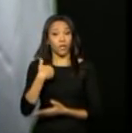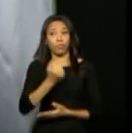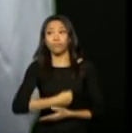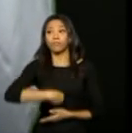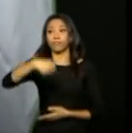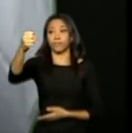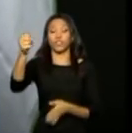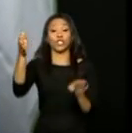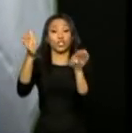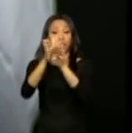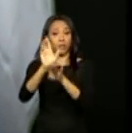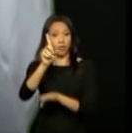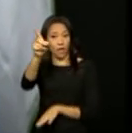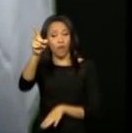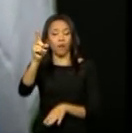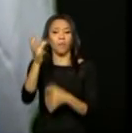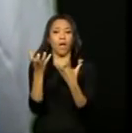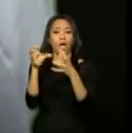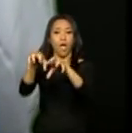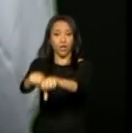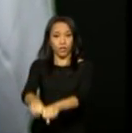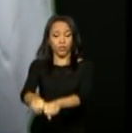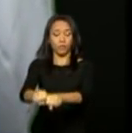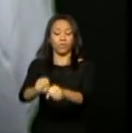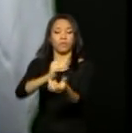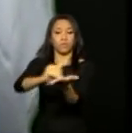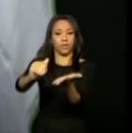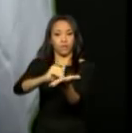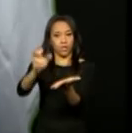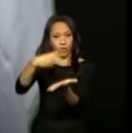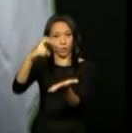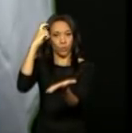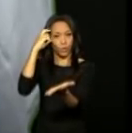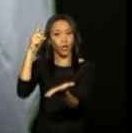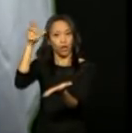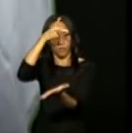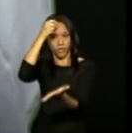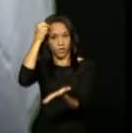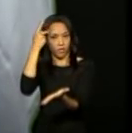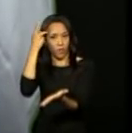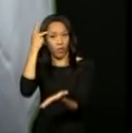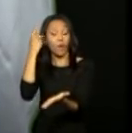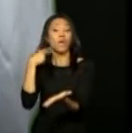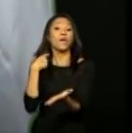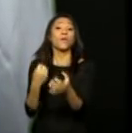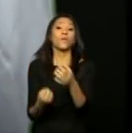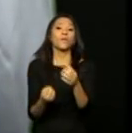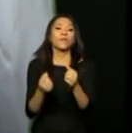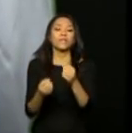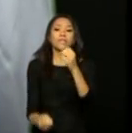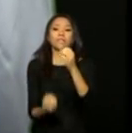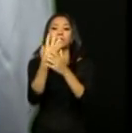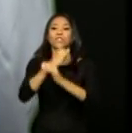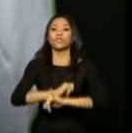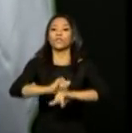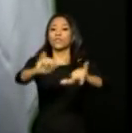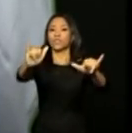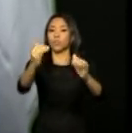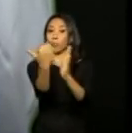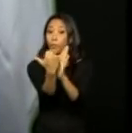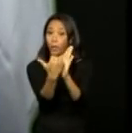assumir a Secretaria da Cultura do prefeito Fernando Haddad, lançamos um programa chamado Existe Diálogo em São